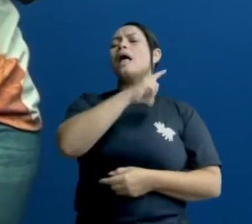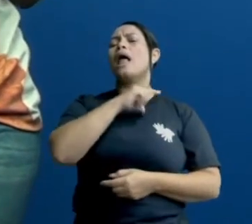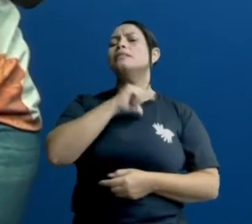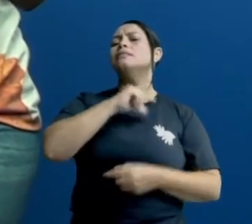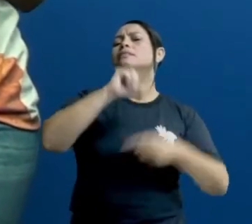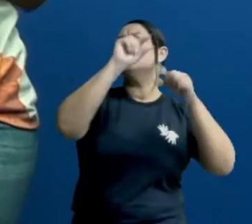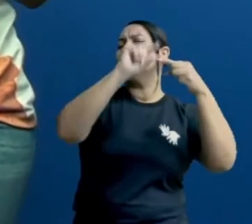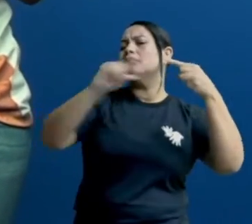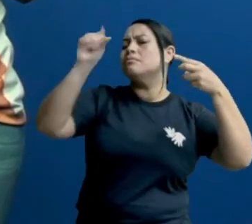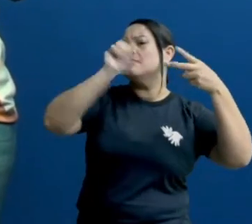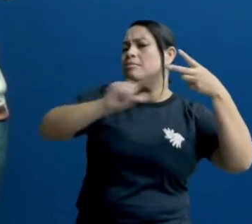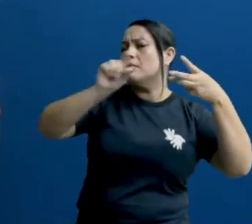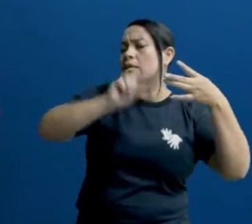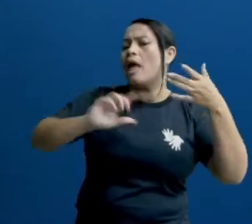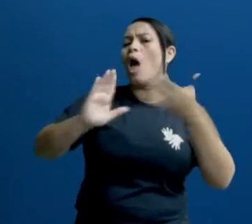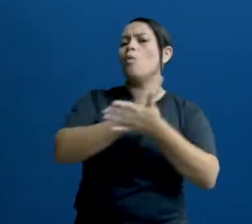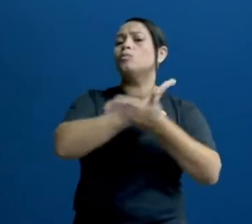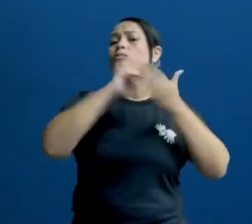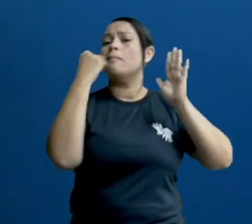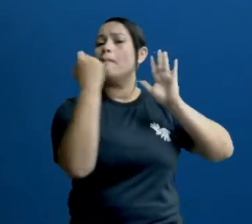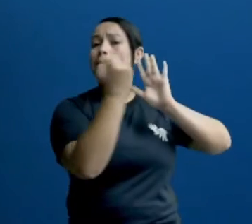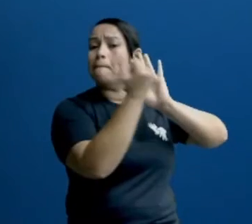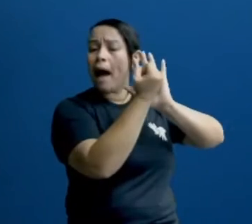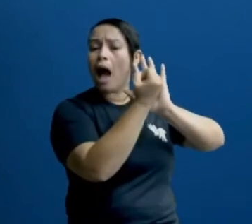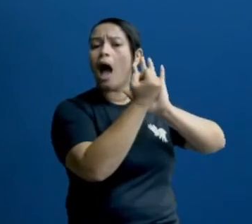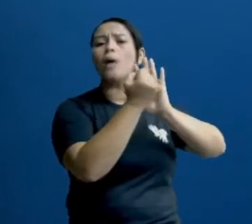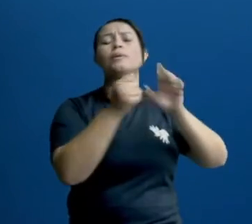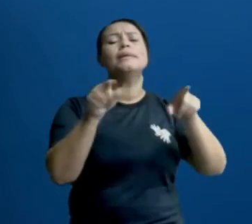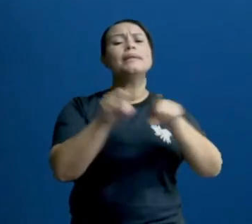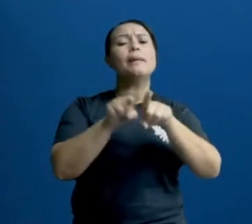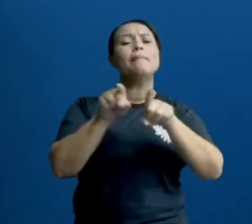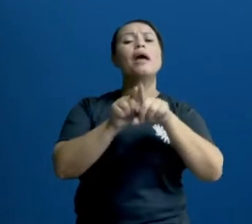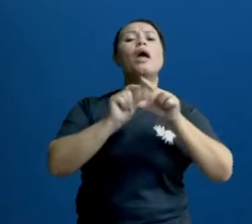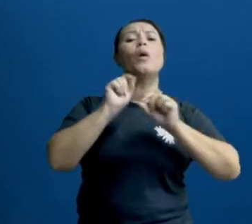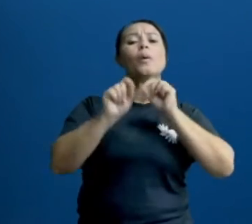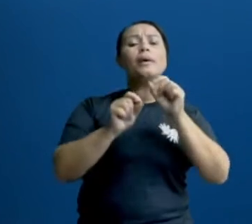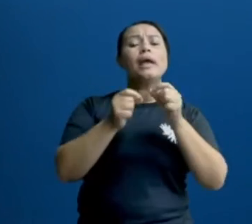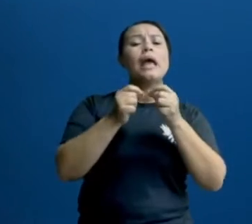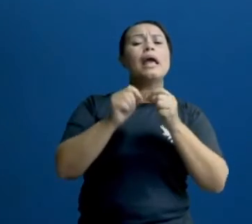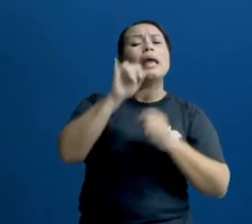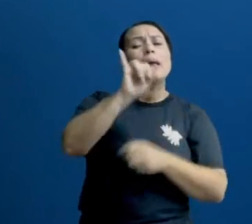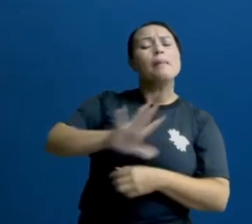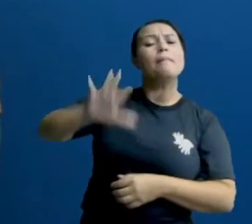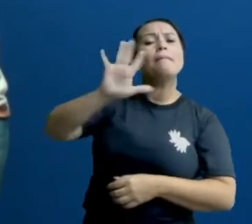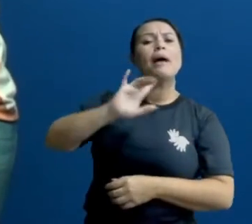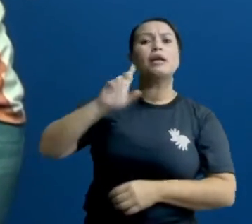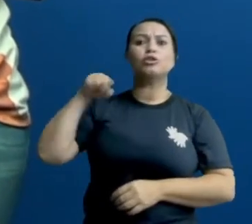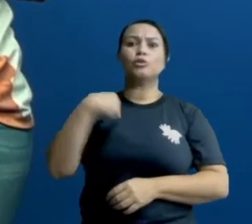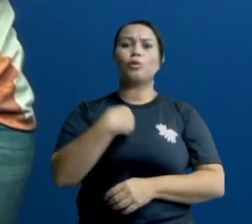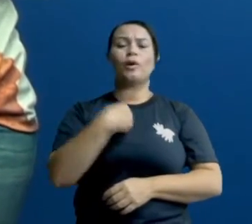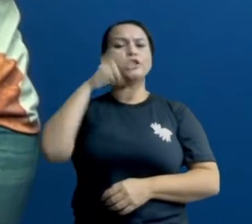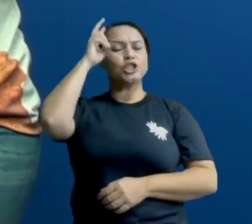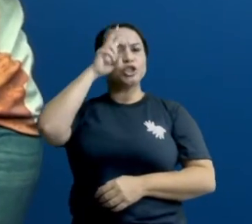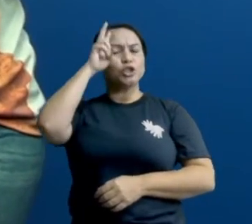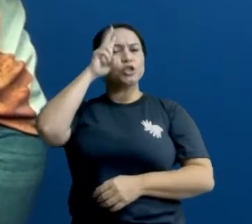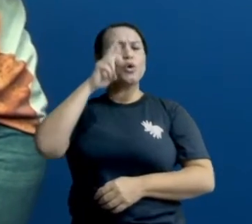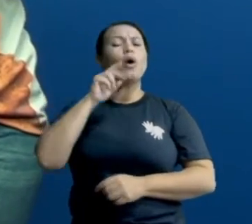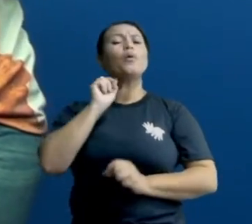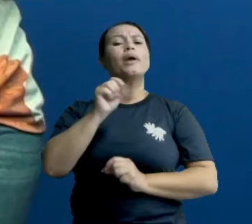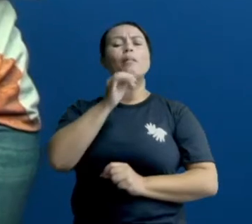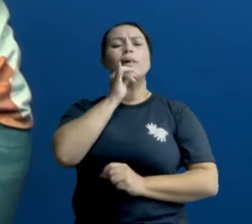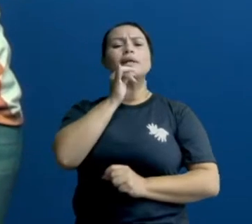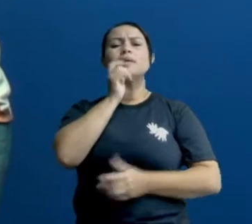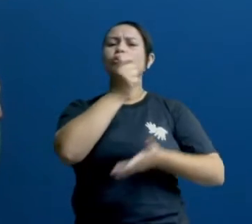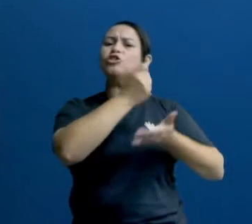marcos e símbolos que fazem parte da história da nossa cidade. Como, por exemplo, escrevendo